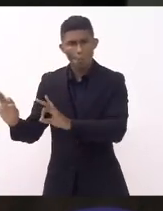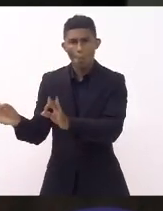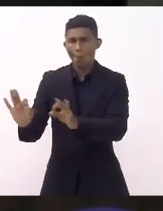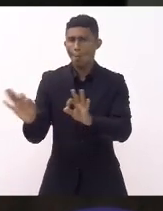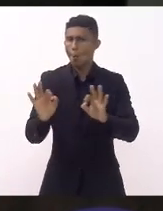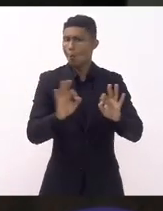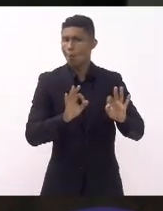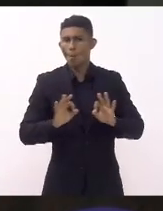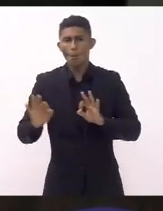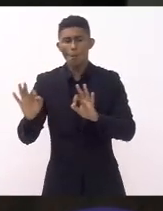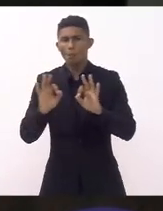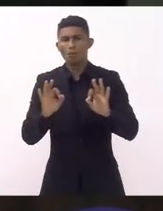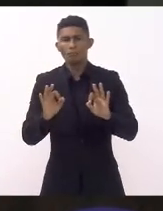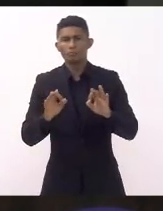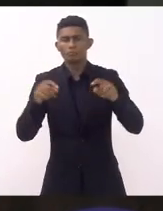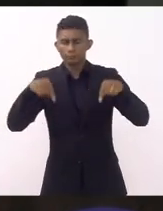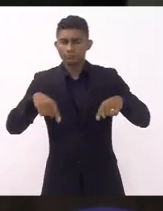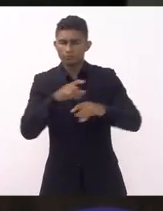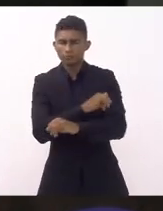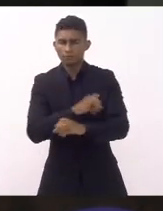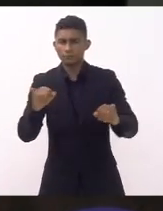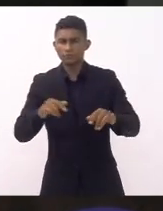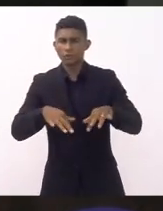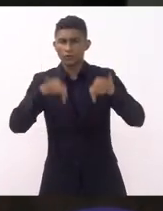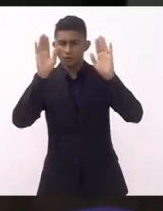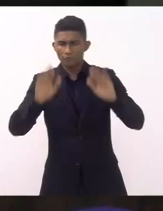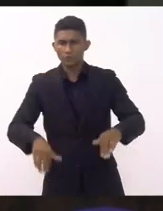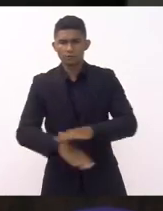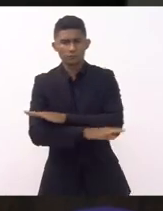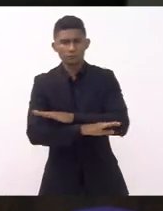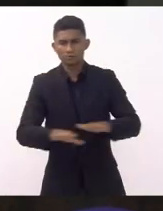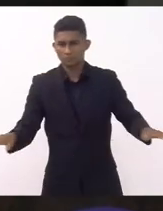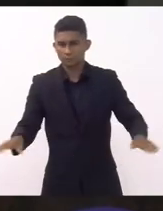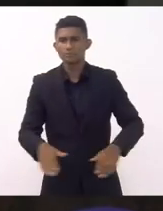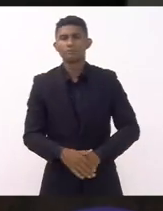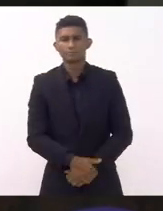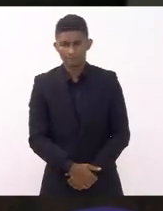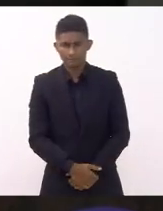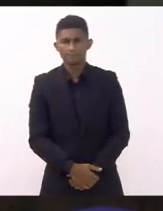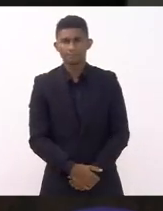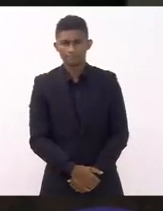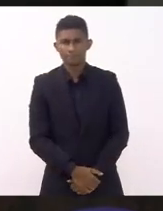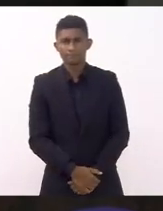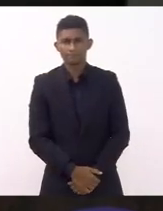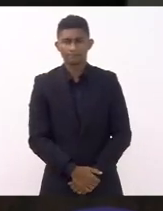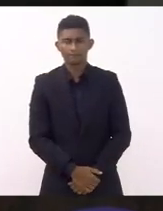inscritos, declaro encerrada a presente sessão.